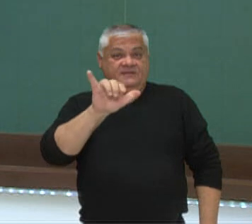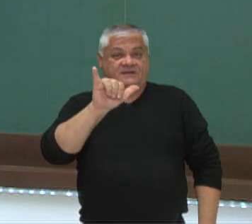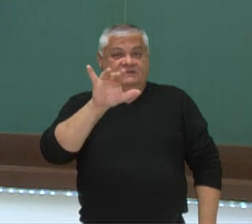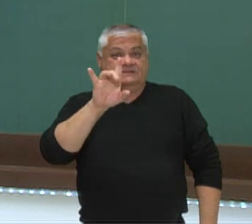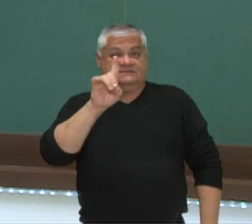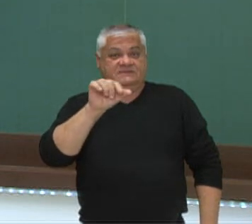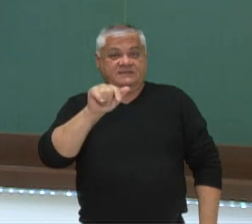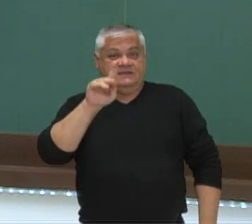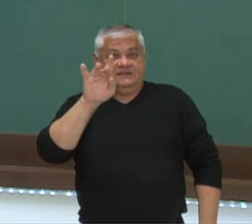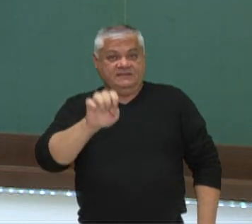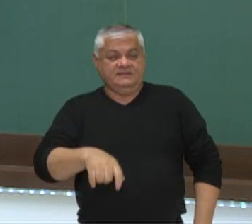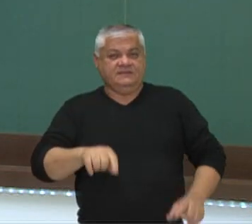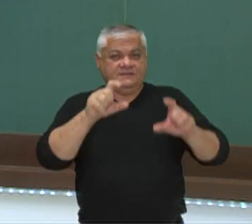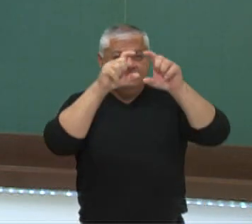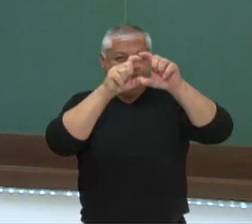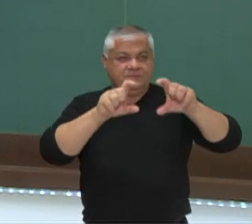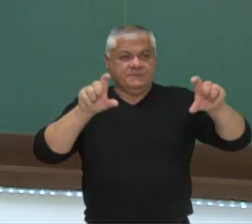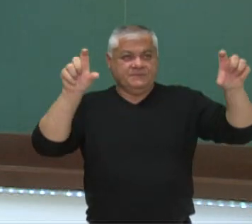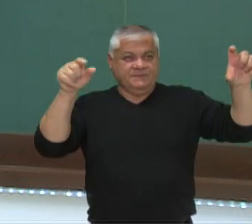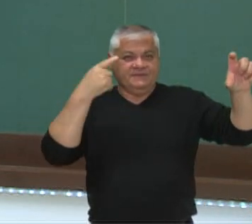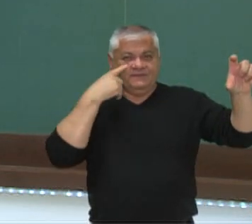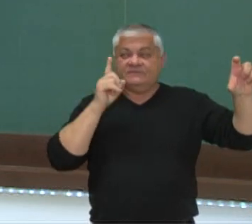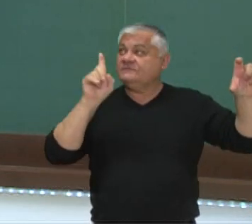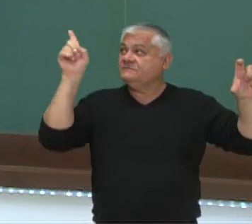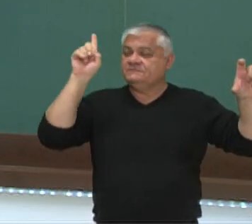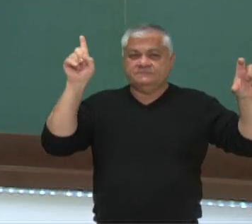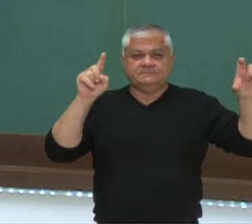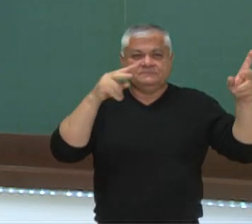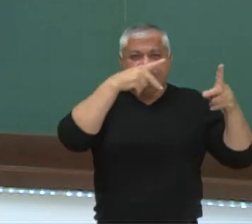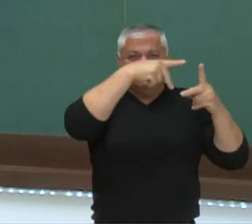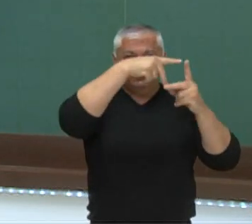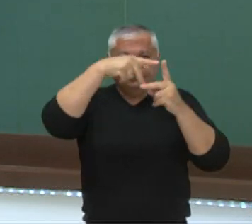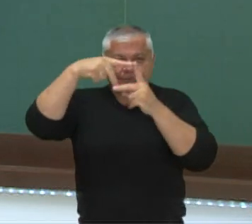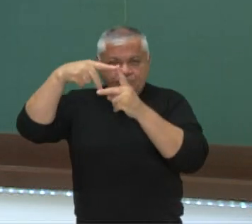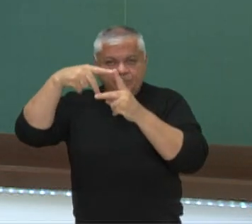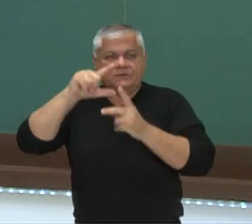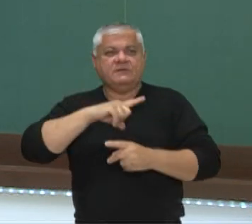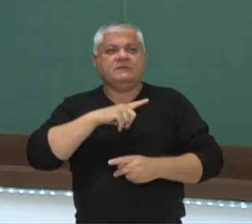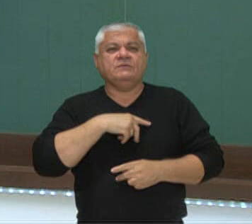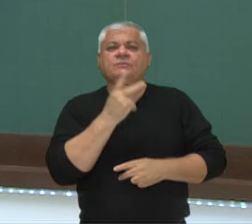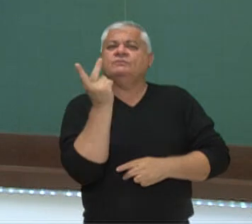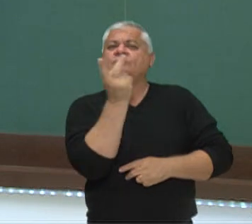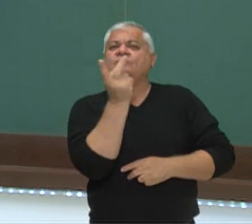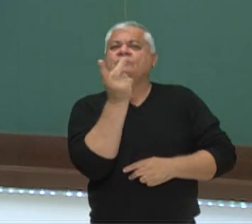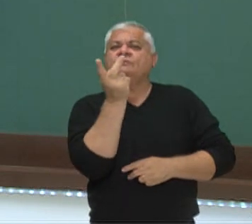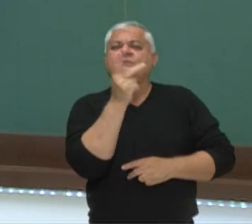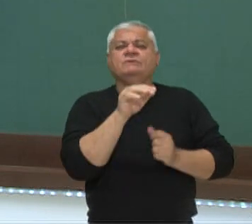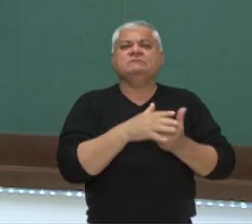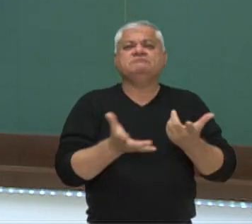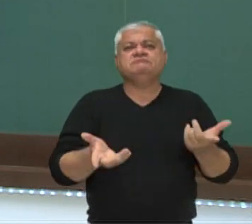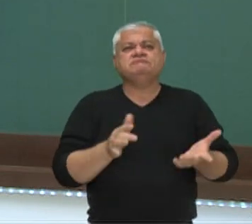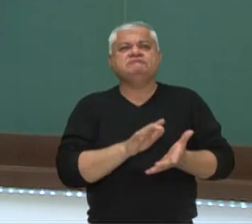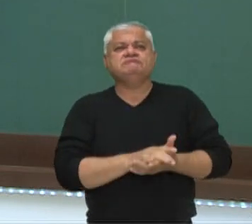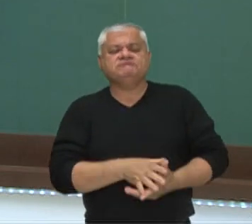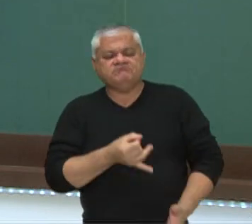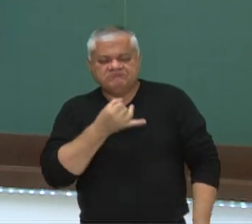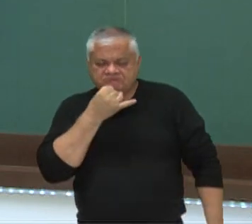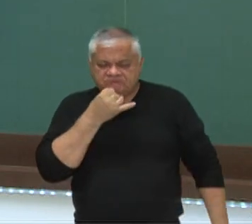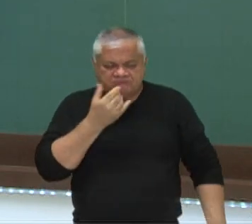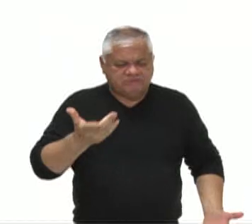tira. Temos o personagem aqui, junto com o seu colega, e ele está insatisfeito com algumas